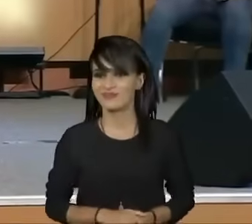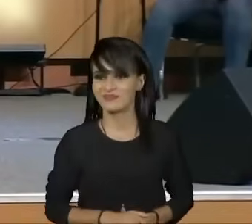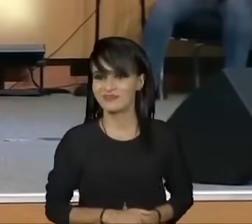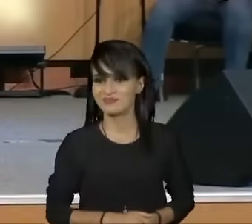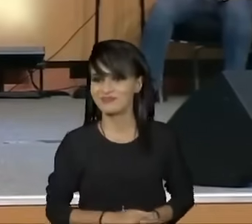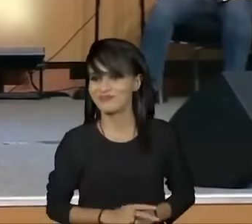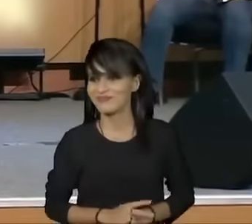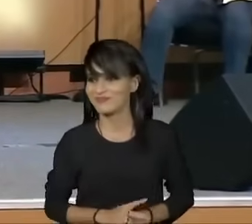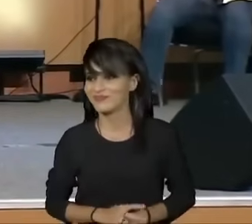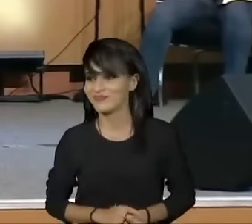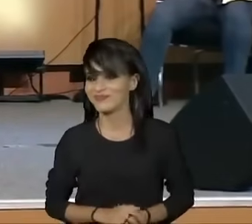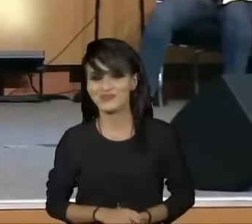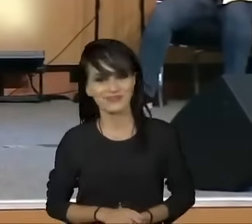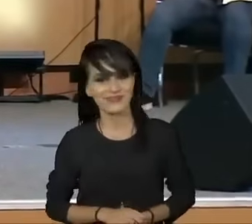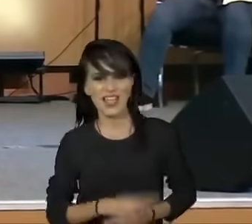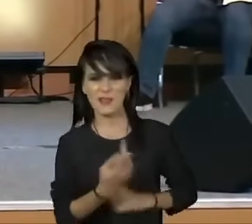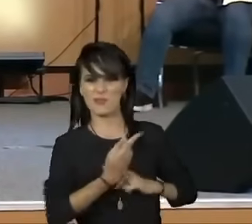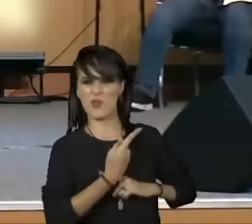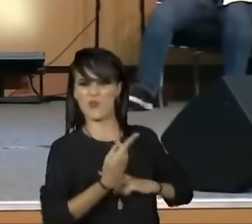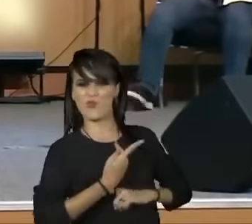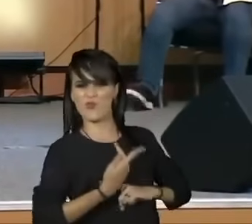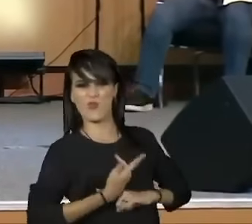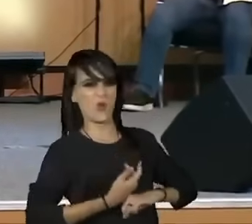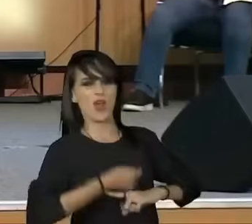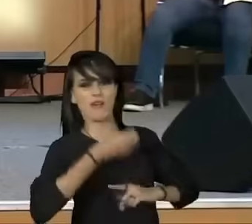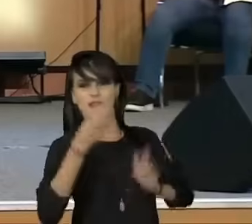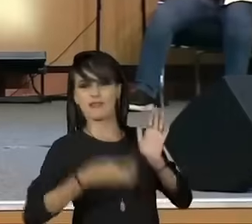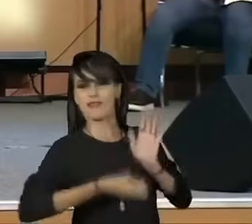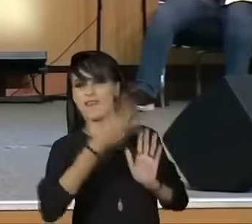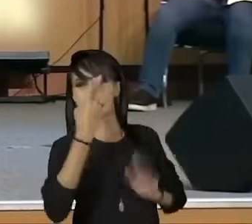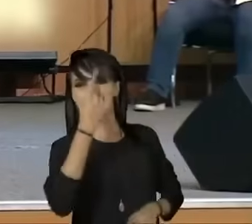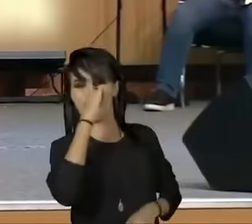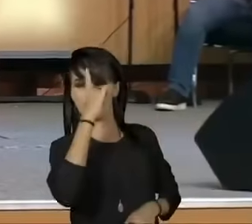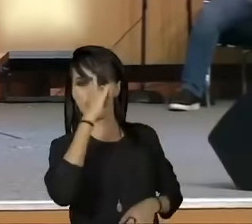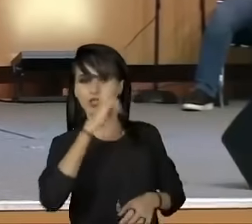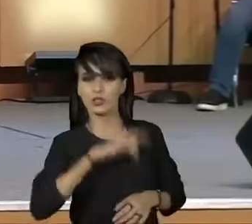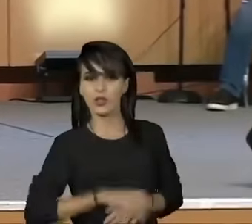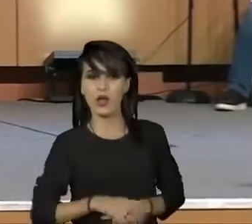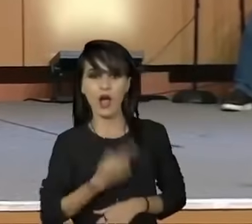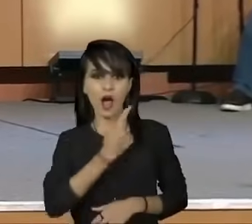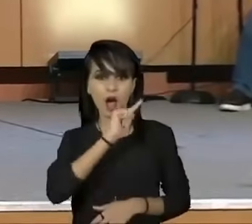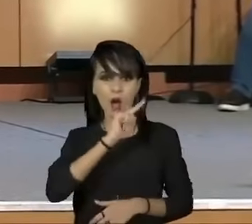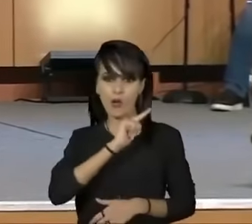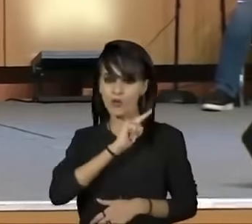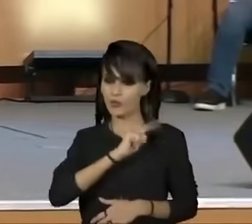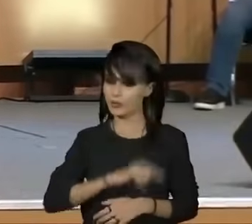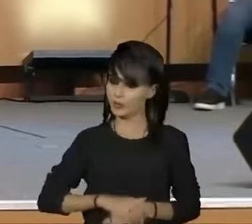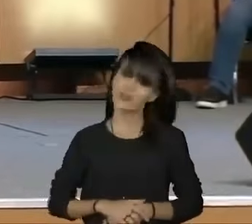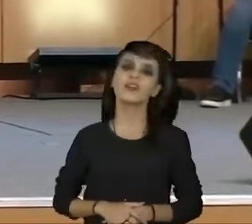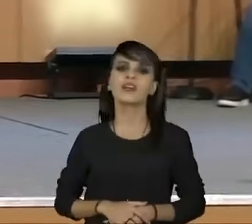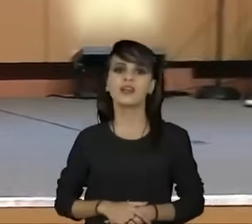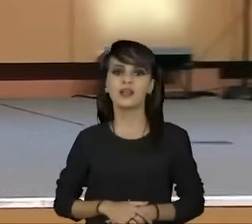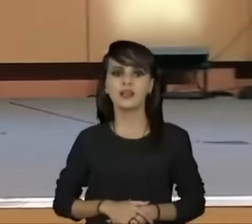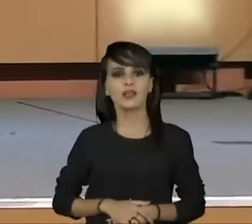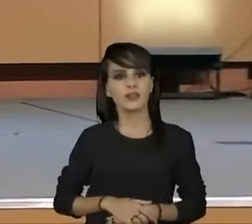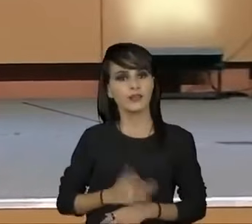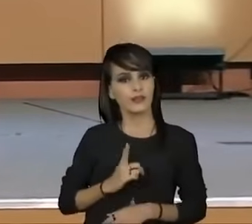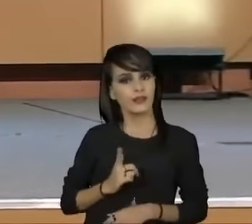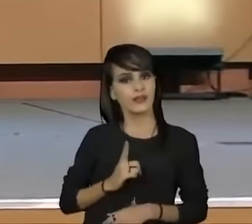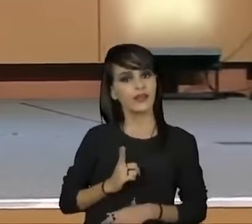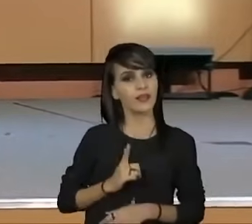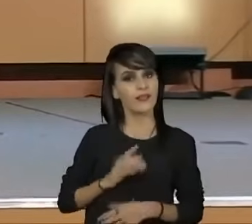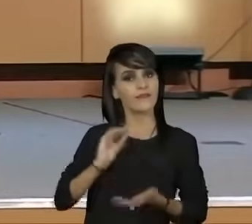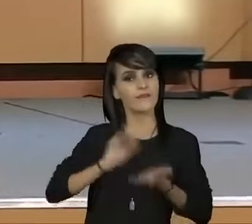espadachim isso me procura três vezes ao dia aí a irmã a outra que tá com